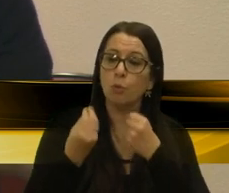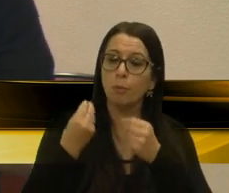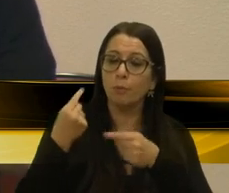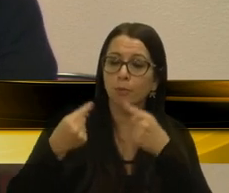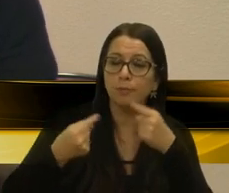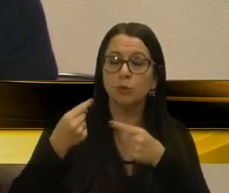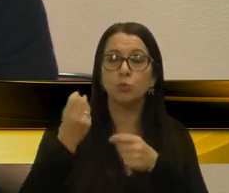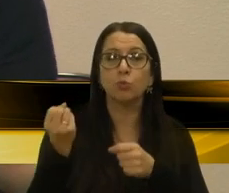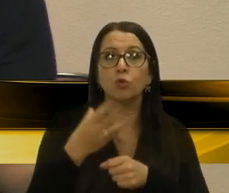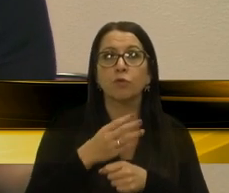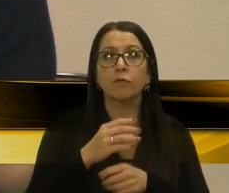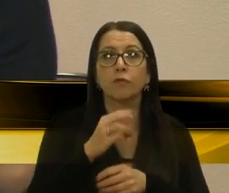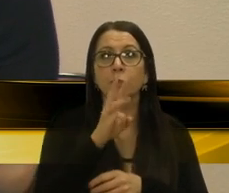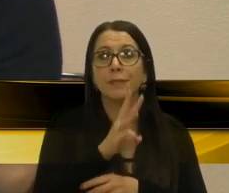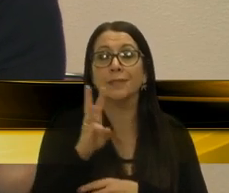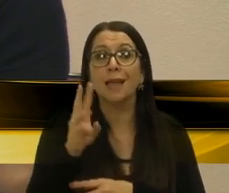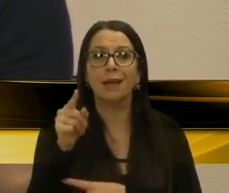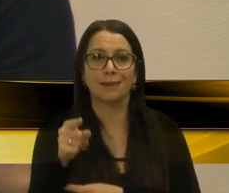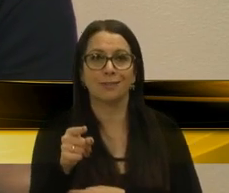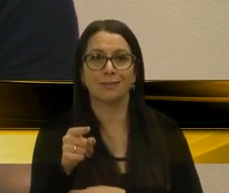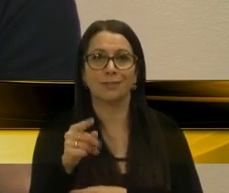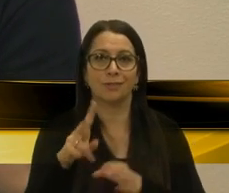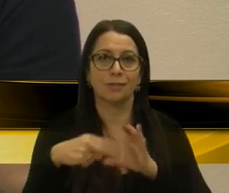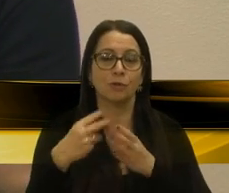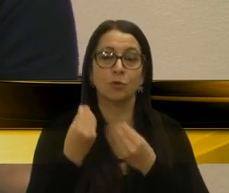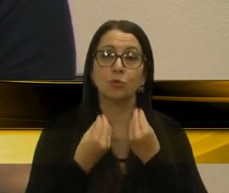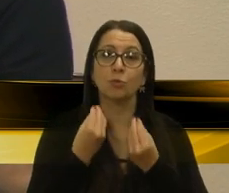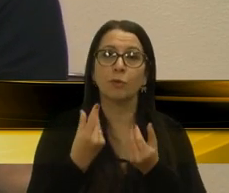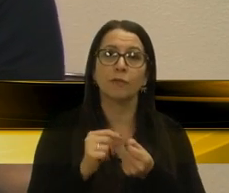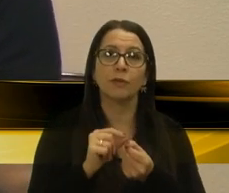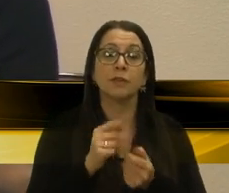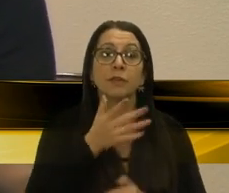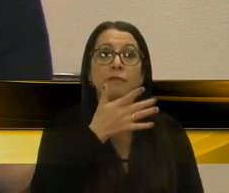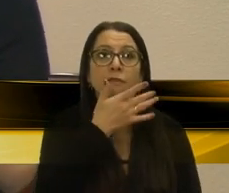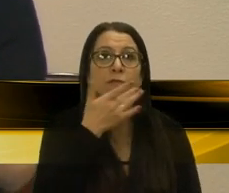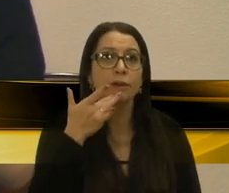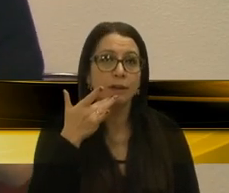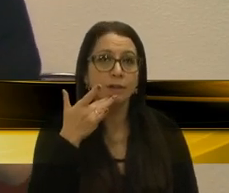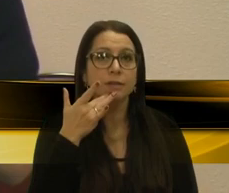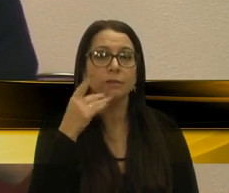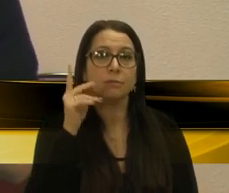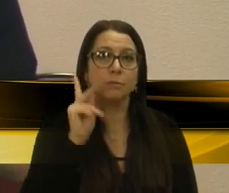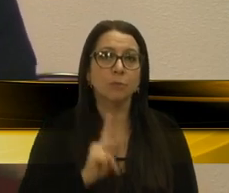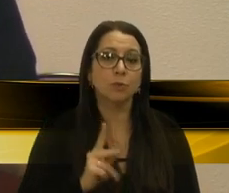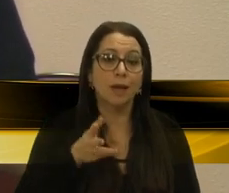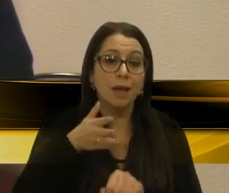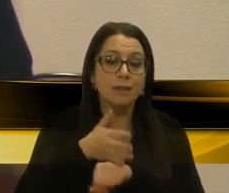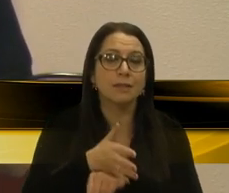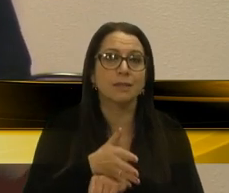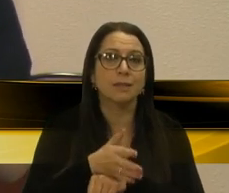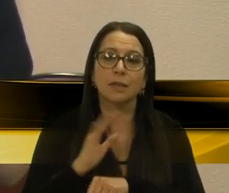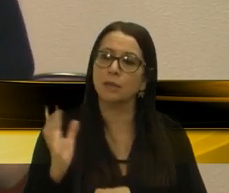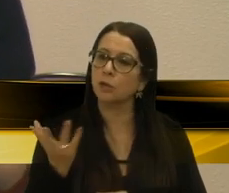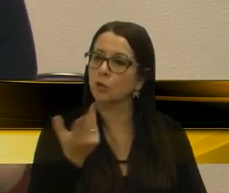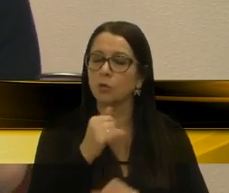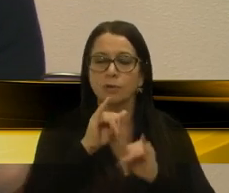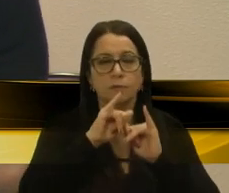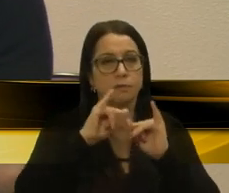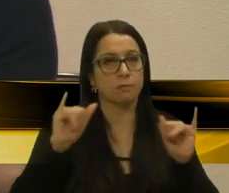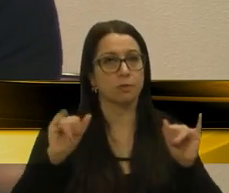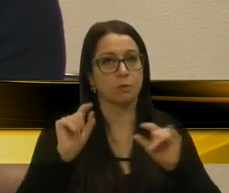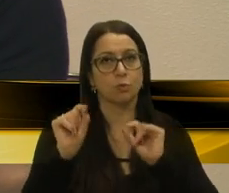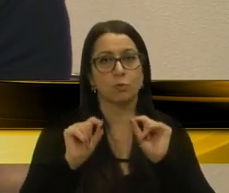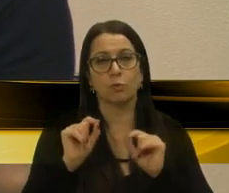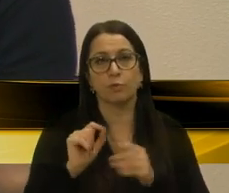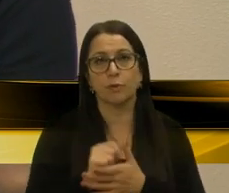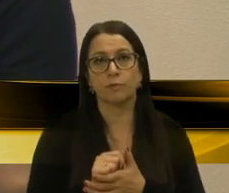poderia fazer o novo site da Câmara e como poderia ser fácil para as pessoas acessarem todas as informações